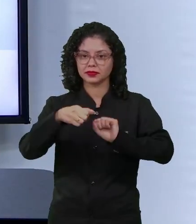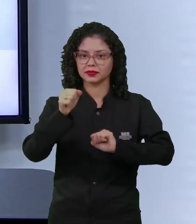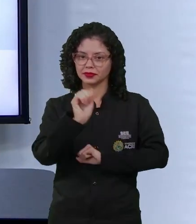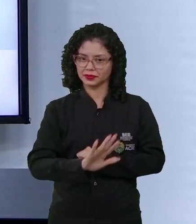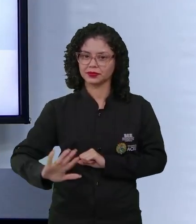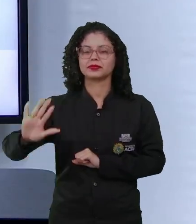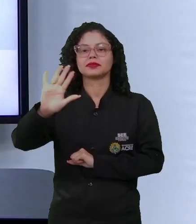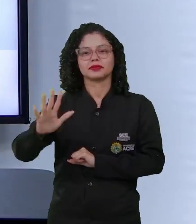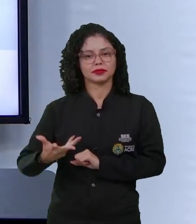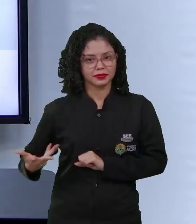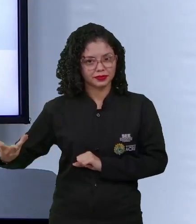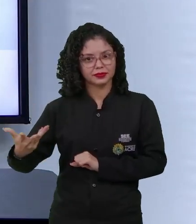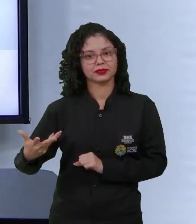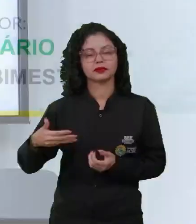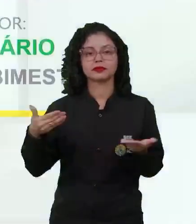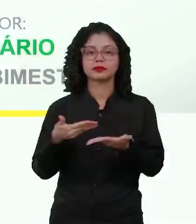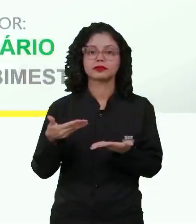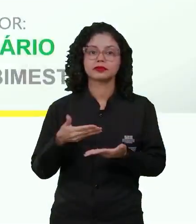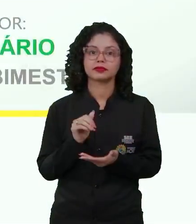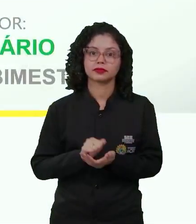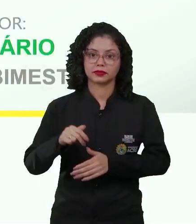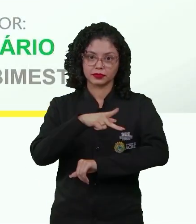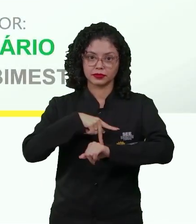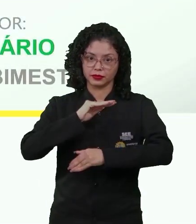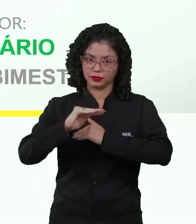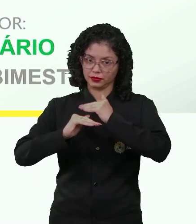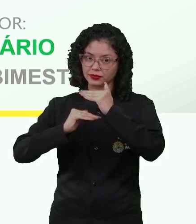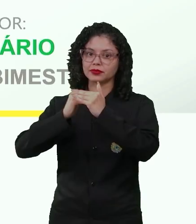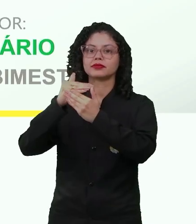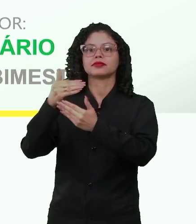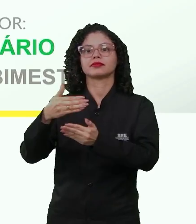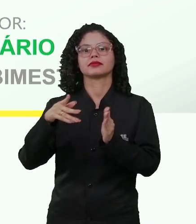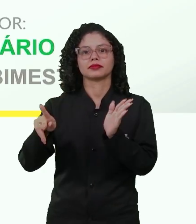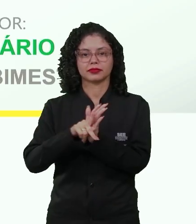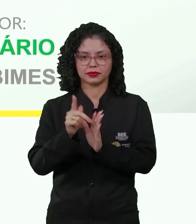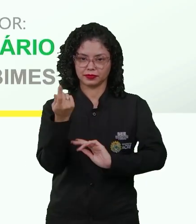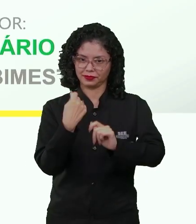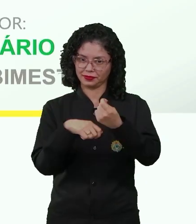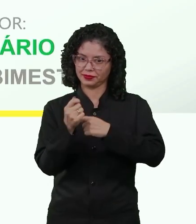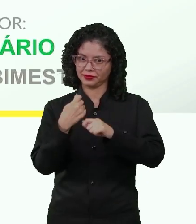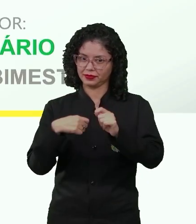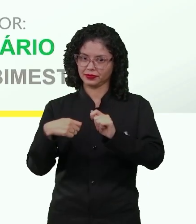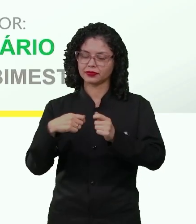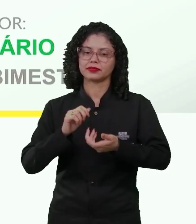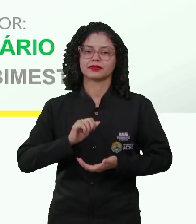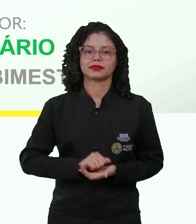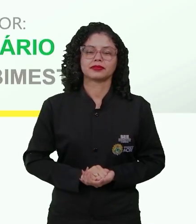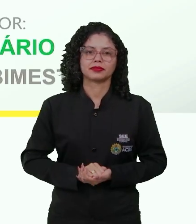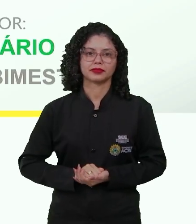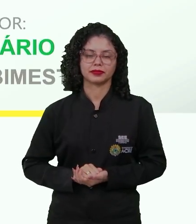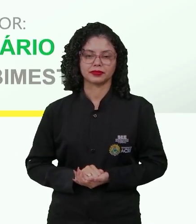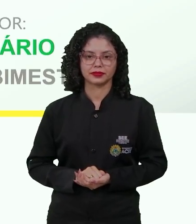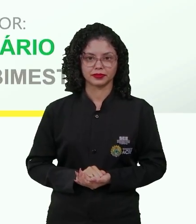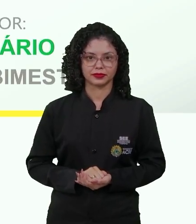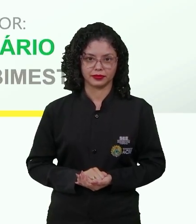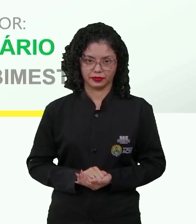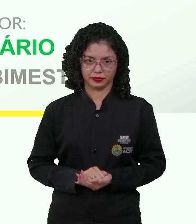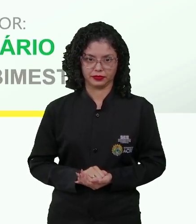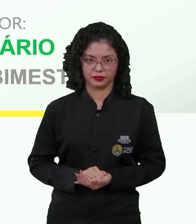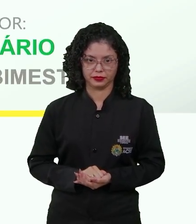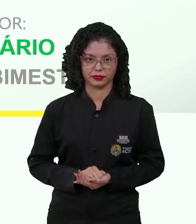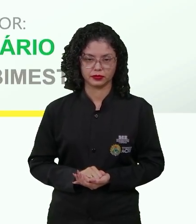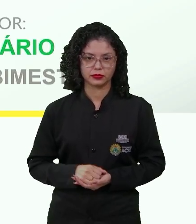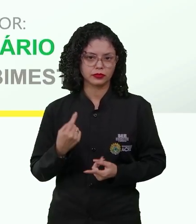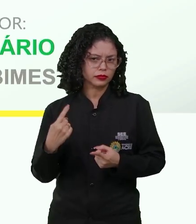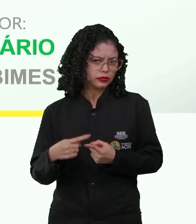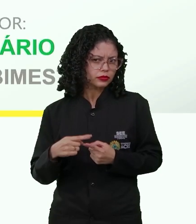geral básica de hoje é Países em Desenvolvimento e Dependência Econômica.